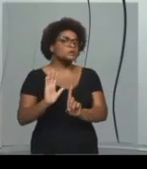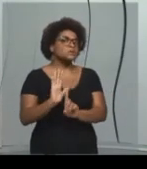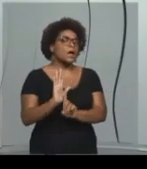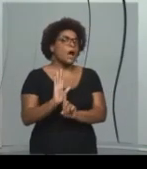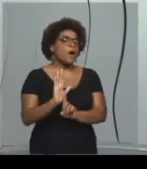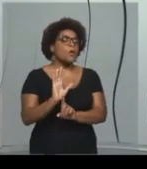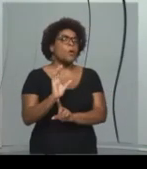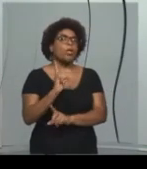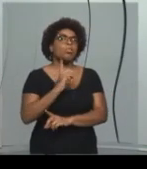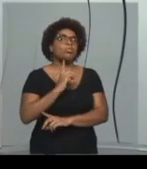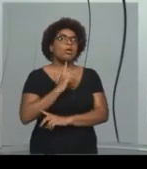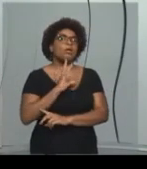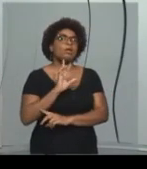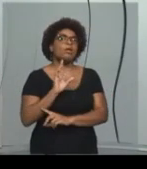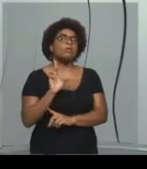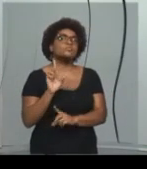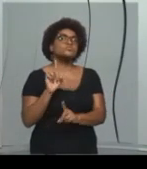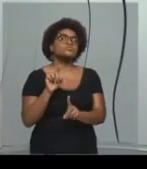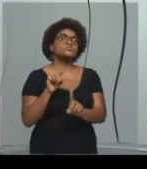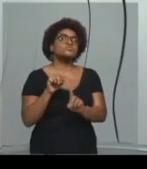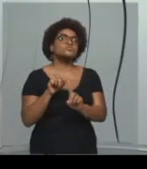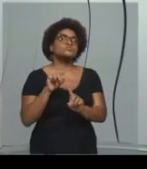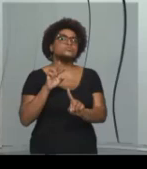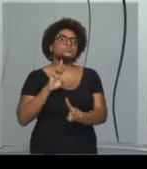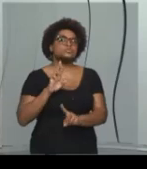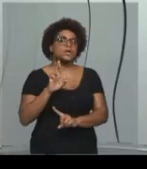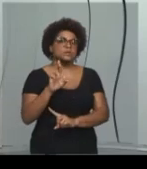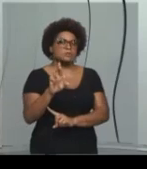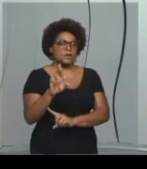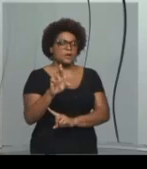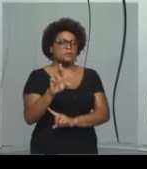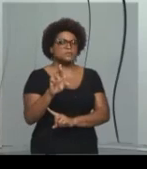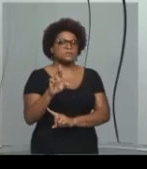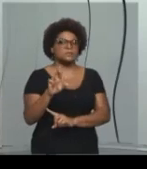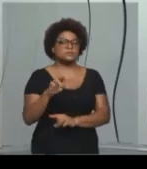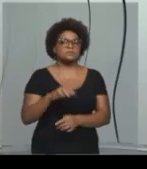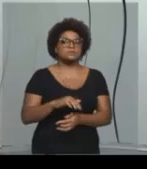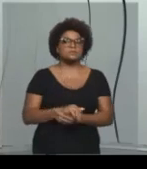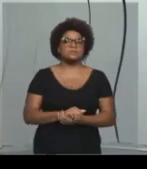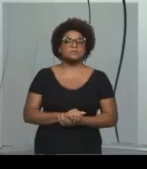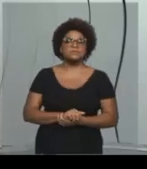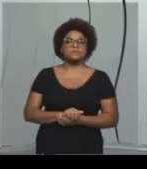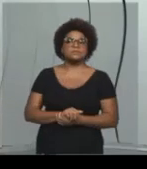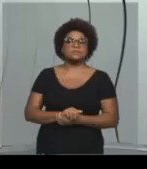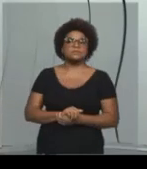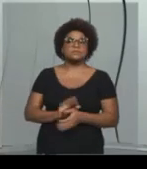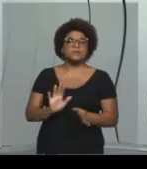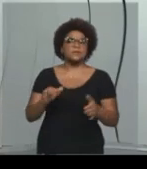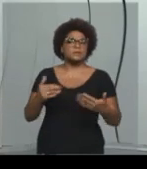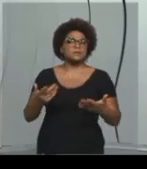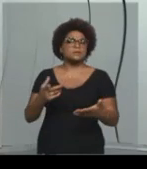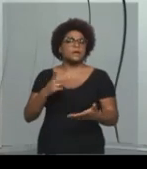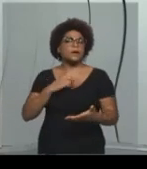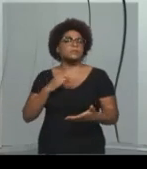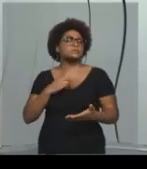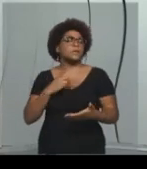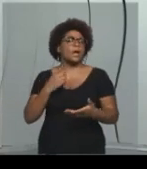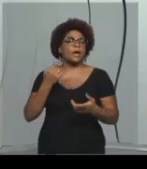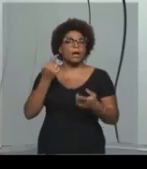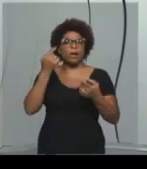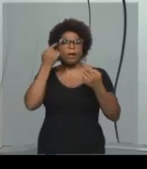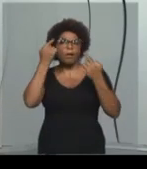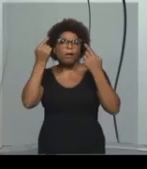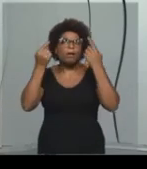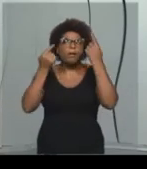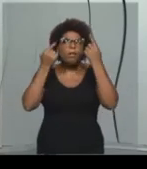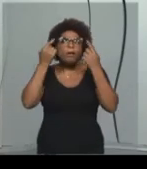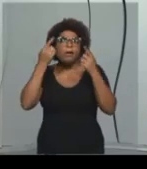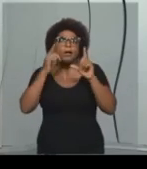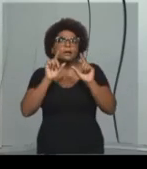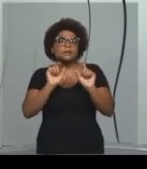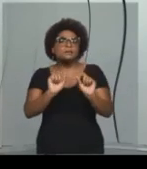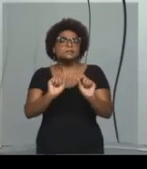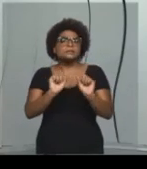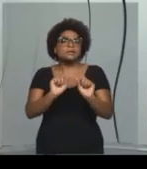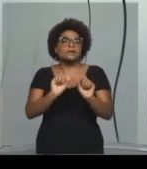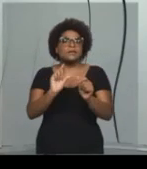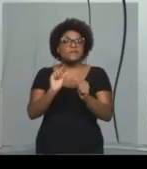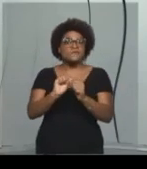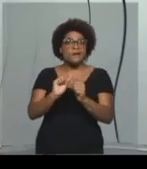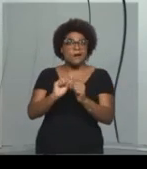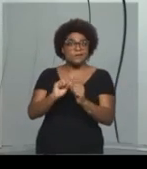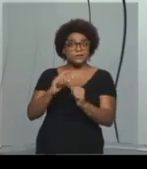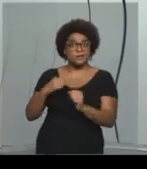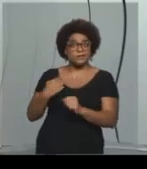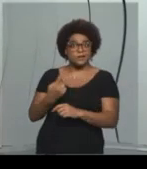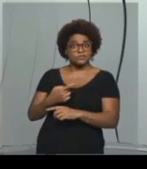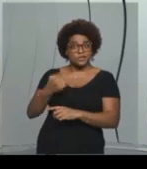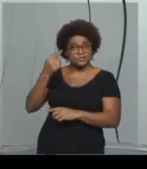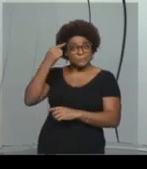responde isso a partir da força, né? São vestígios, são ideias que nos fazem pensar